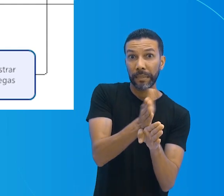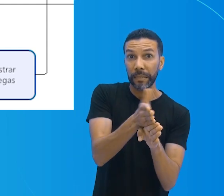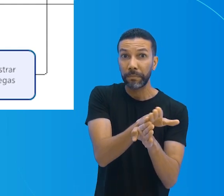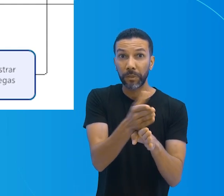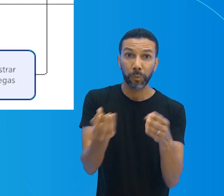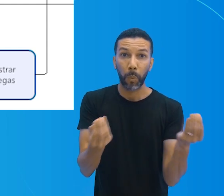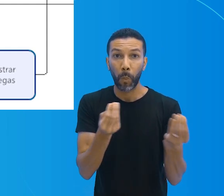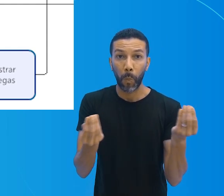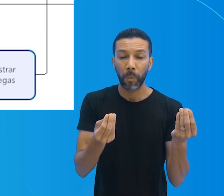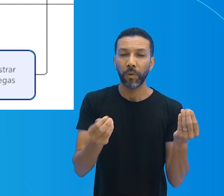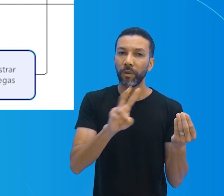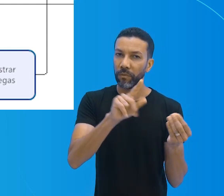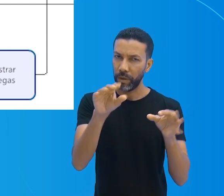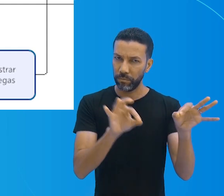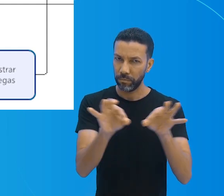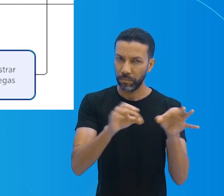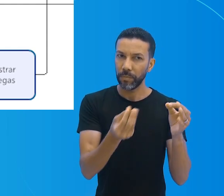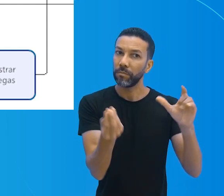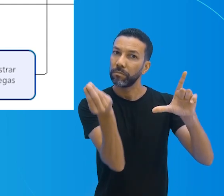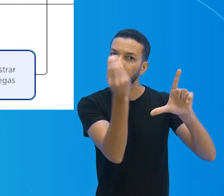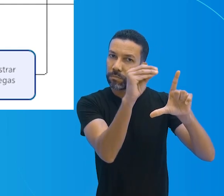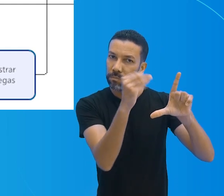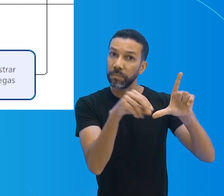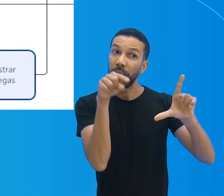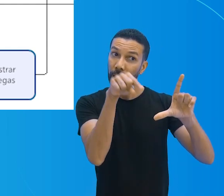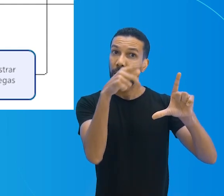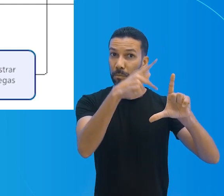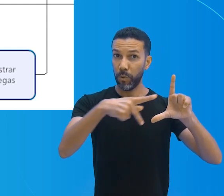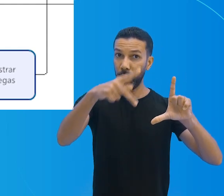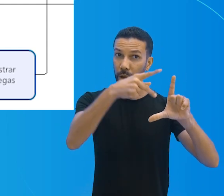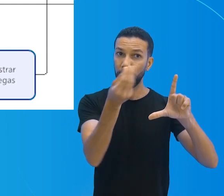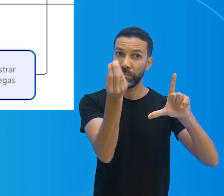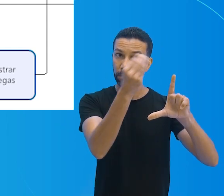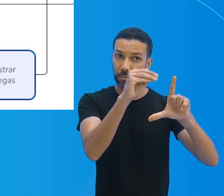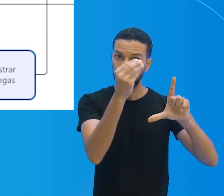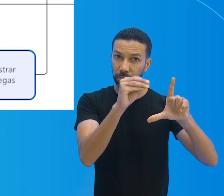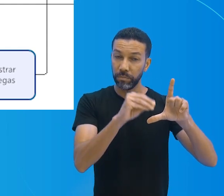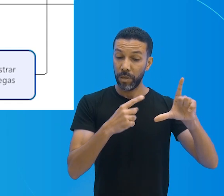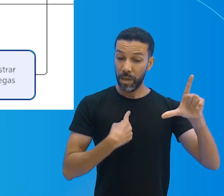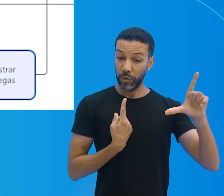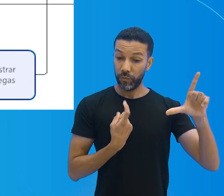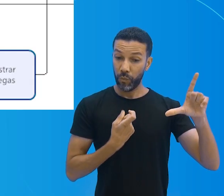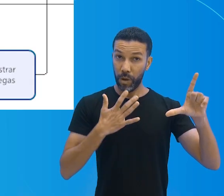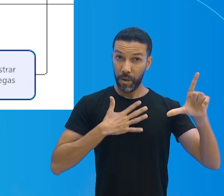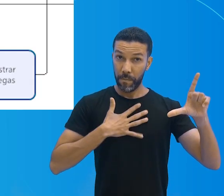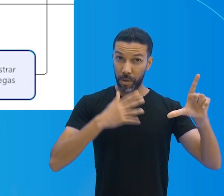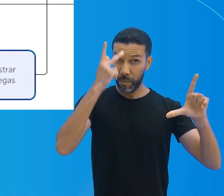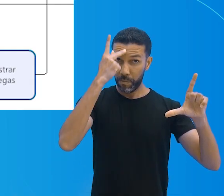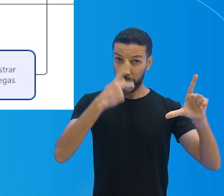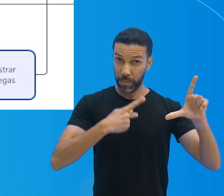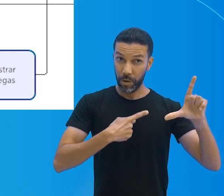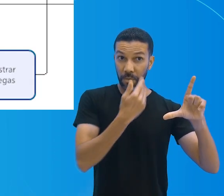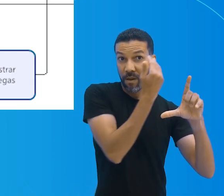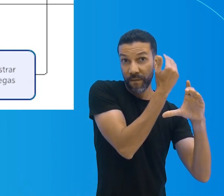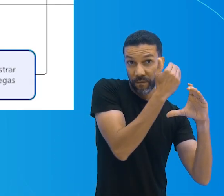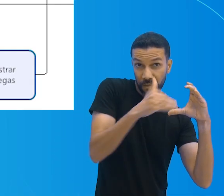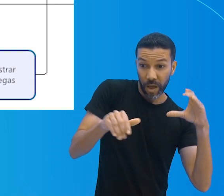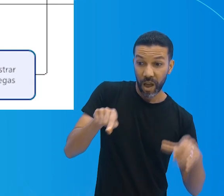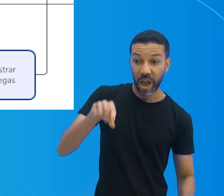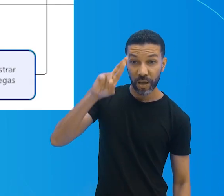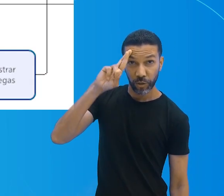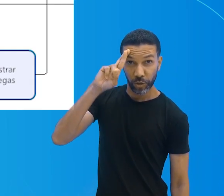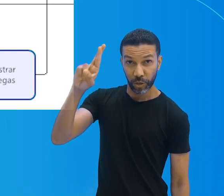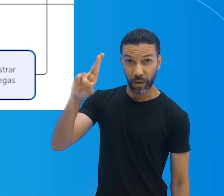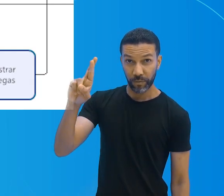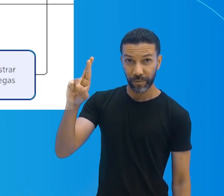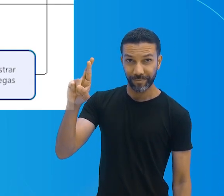Então, o servidor vai colocar essas informações. Ele vai enviar esse plano individual para a chefia